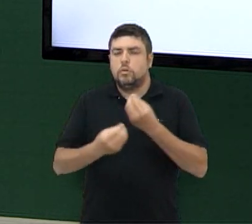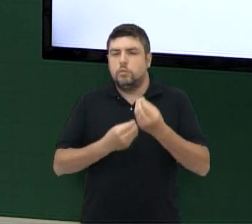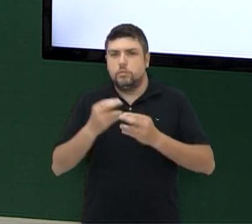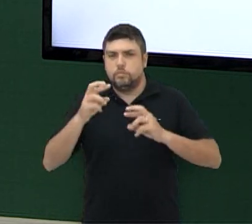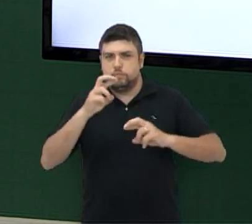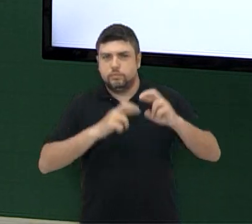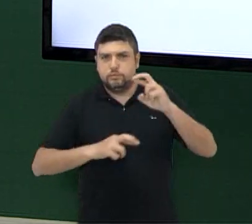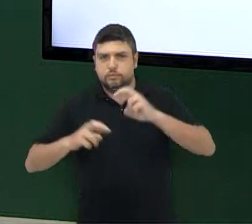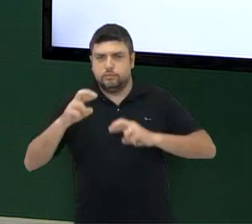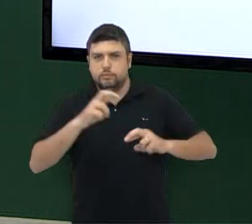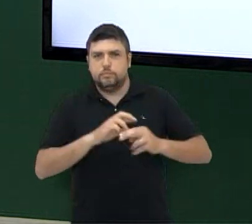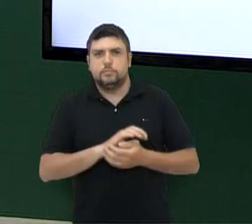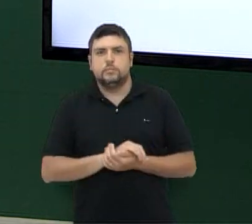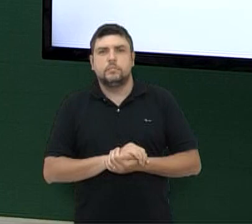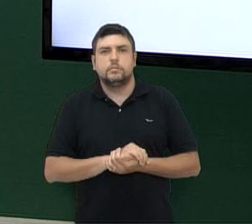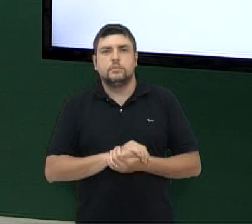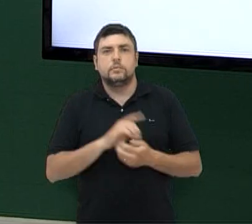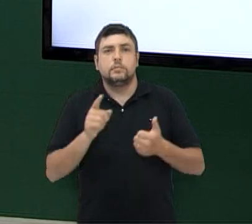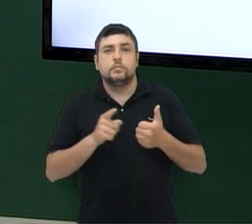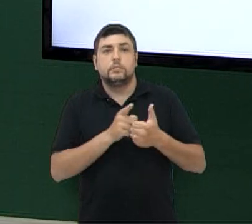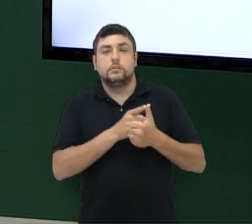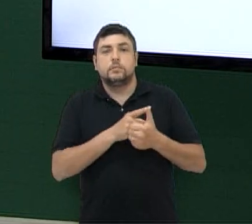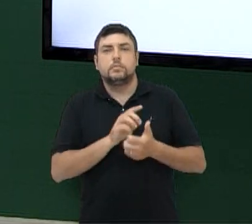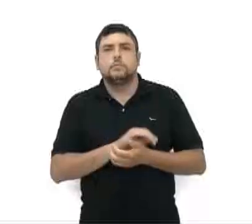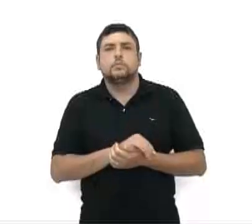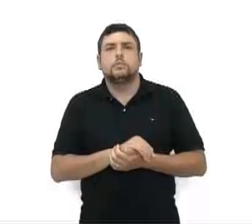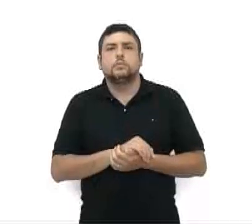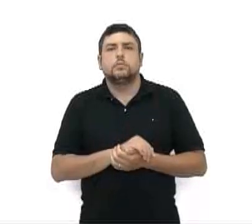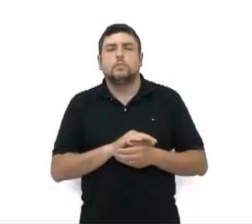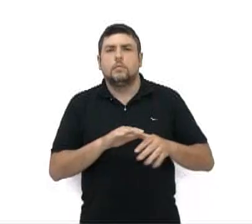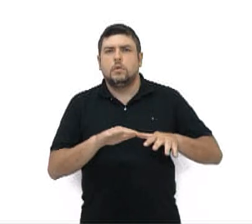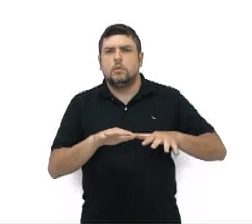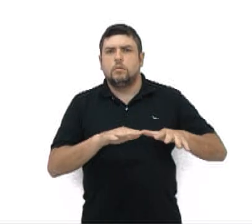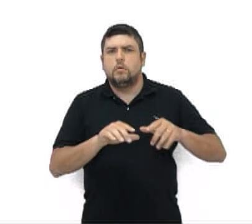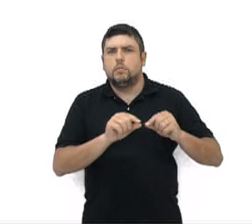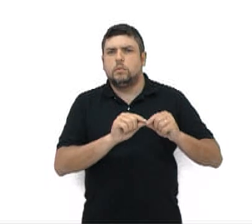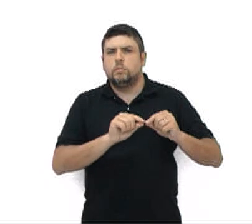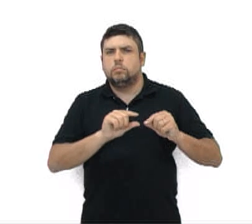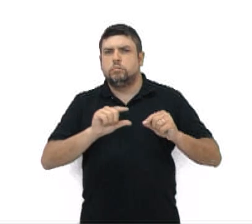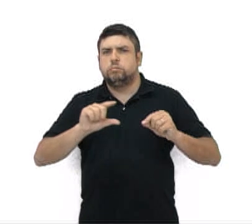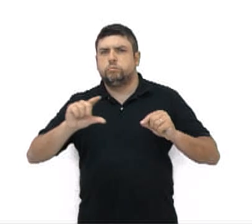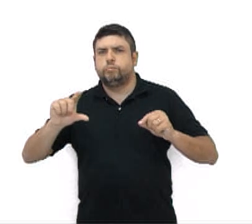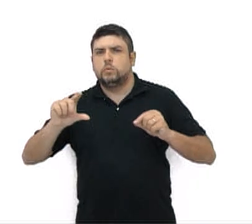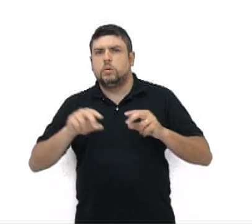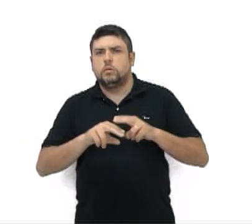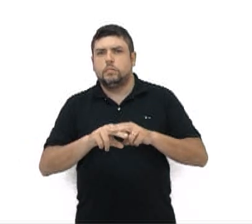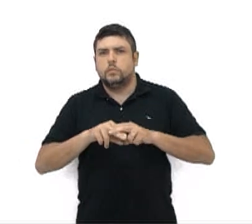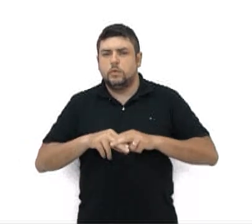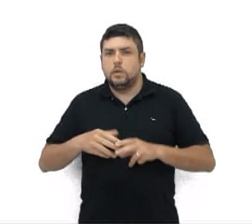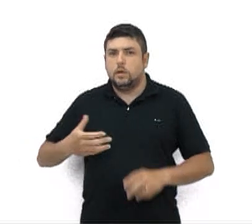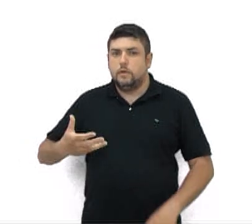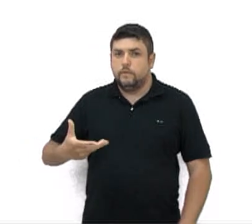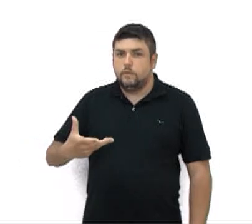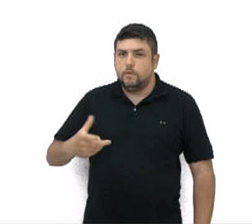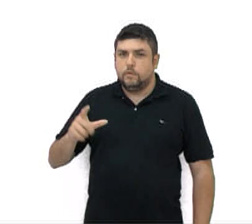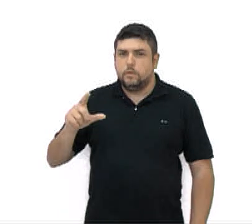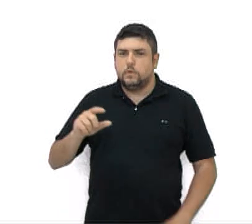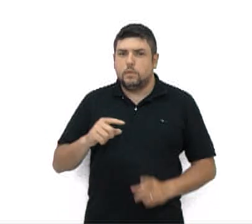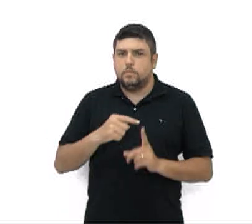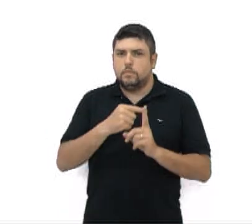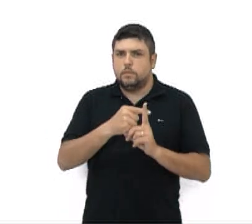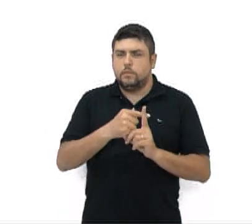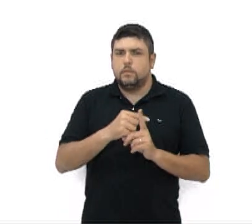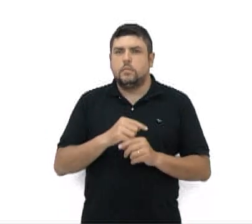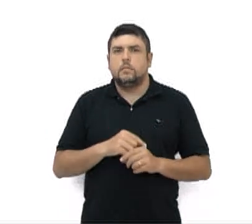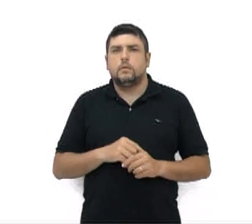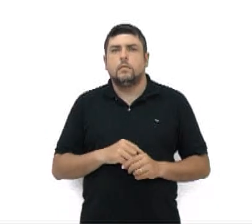análise. Primeiro, movimento progressivo, por causa que a velocidade ela é positiva, e